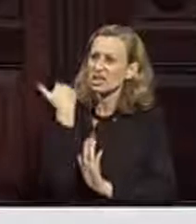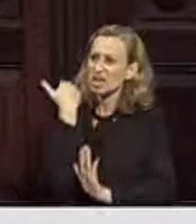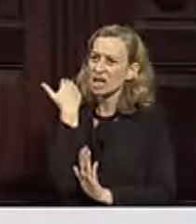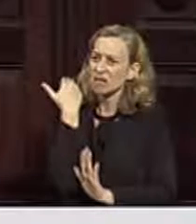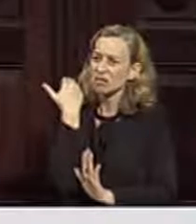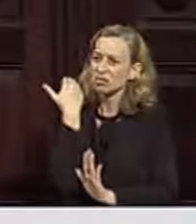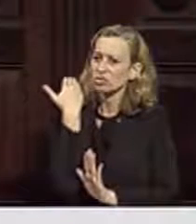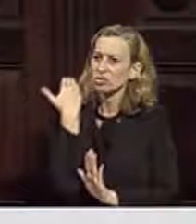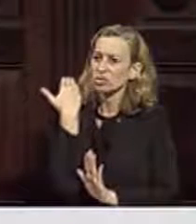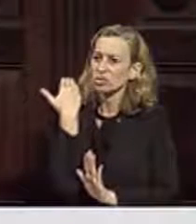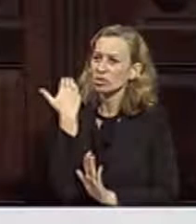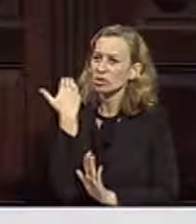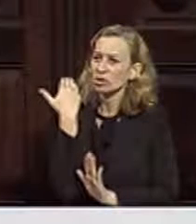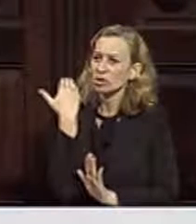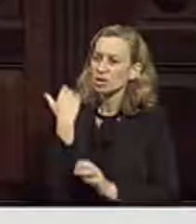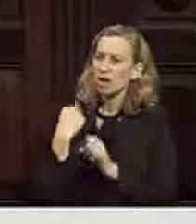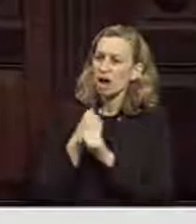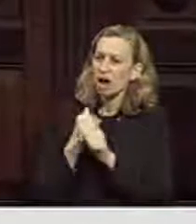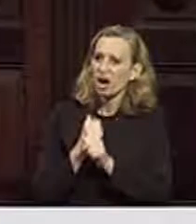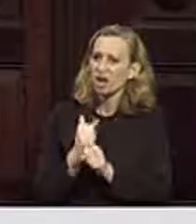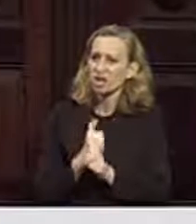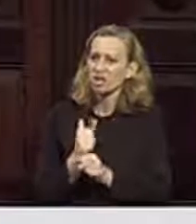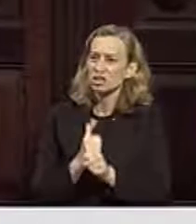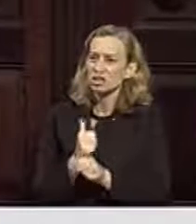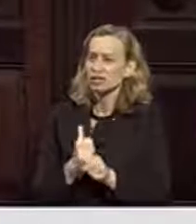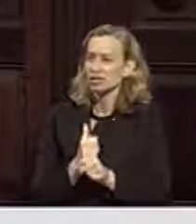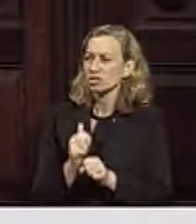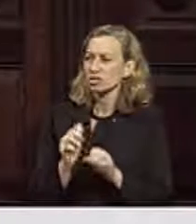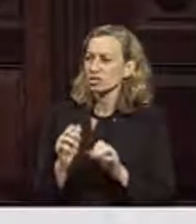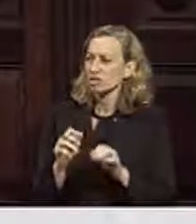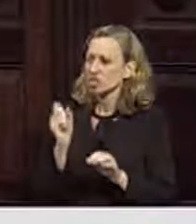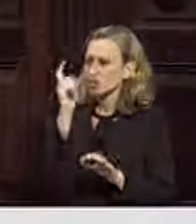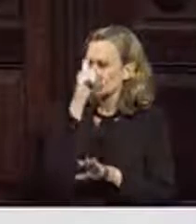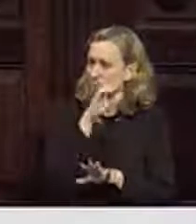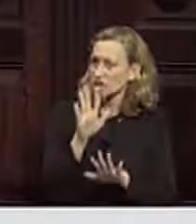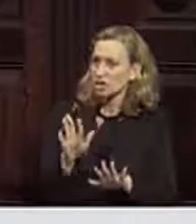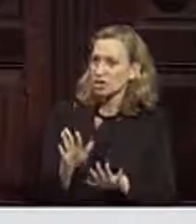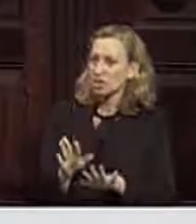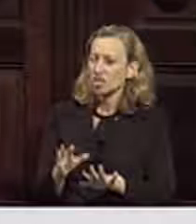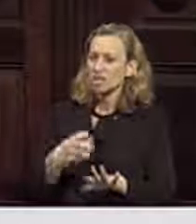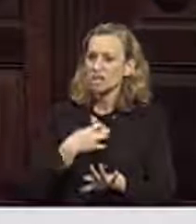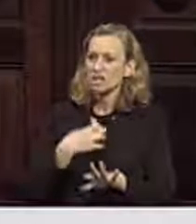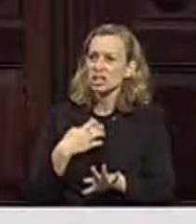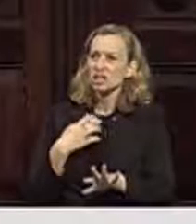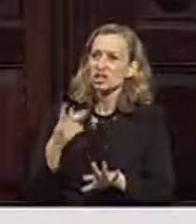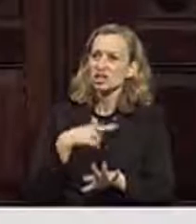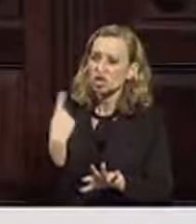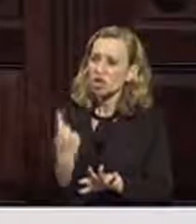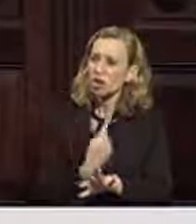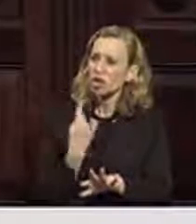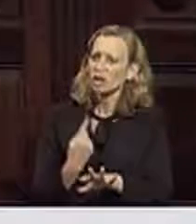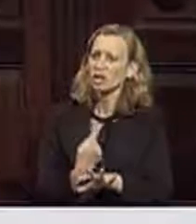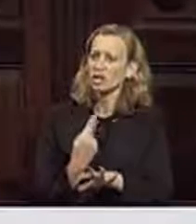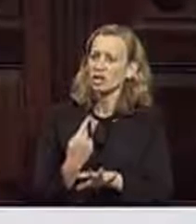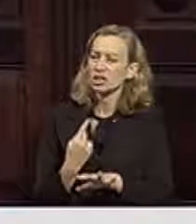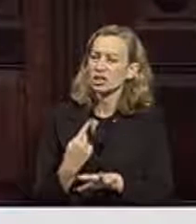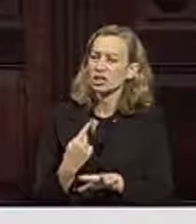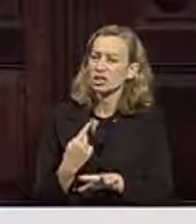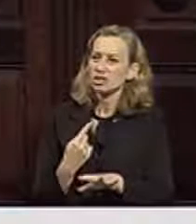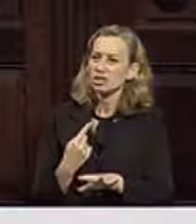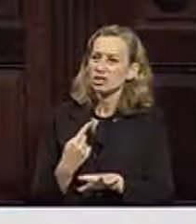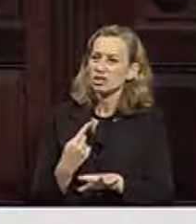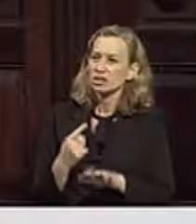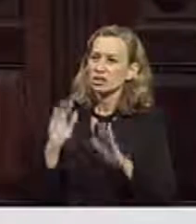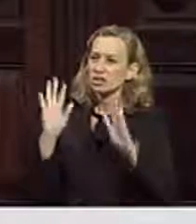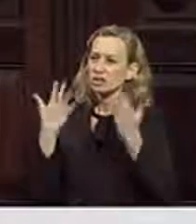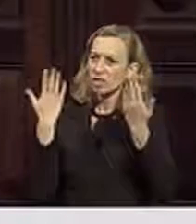200 anos são bastante debatidos. E é exatamente nesse sentido que nós estaremos realizando uma série de eventos